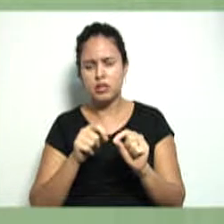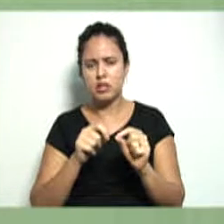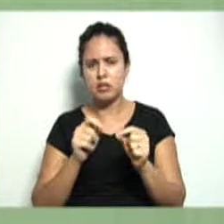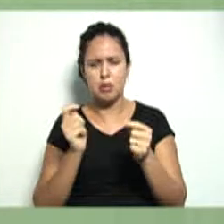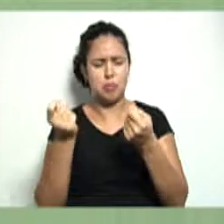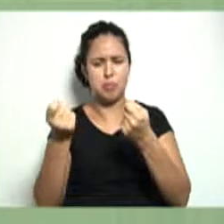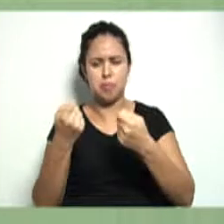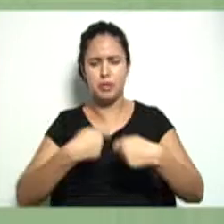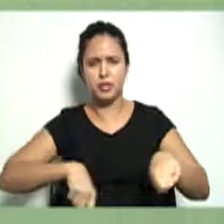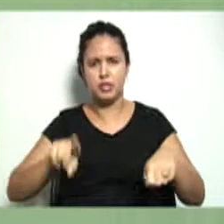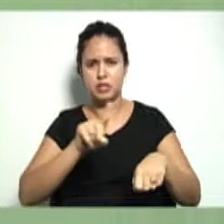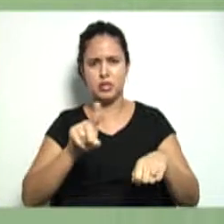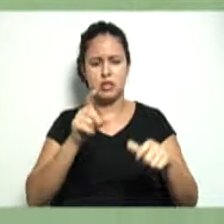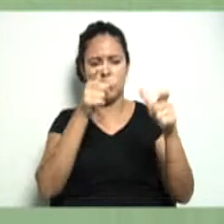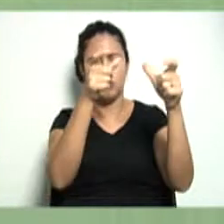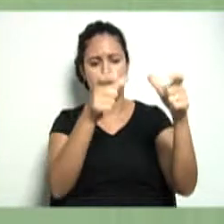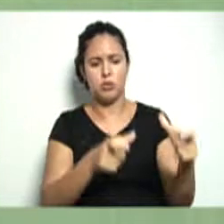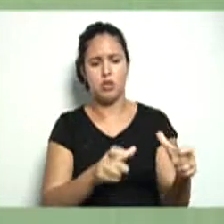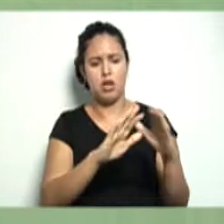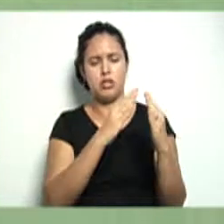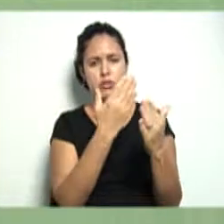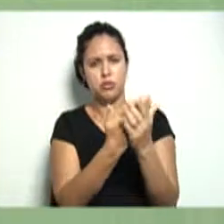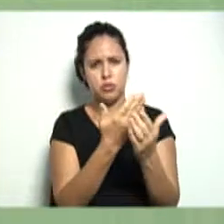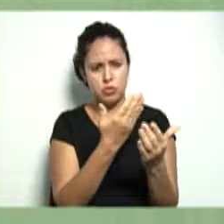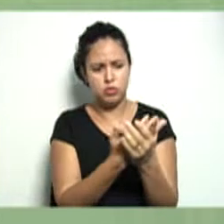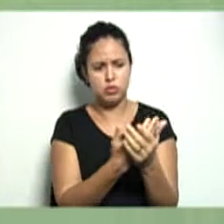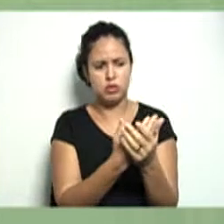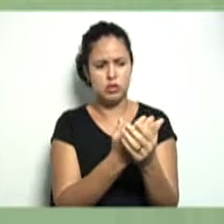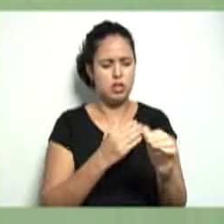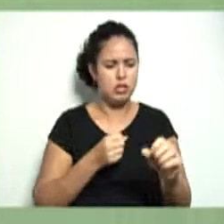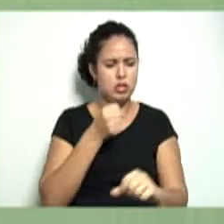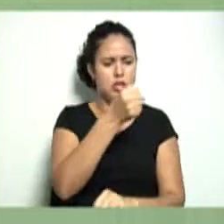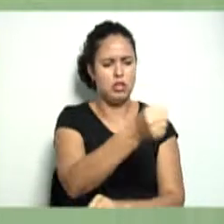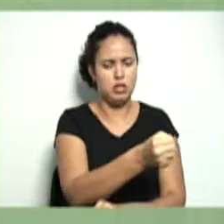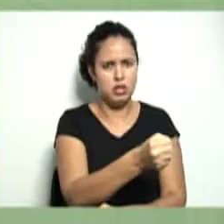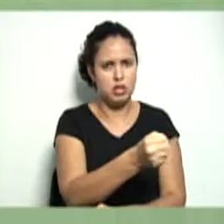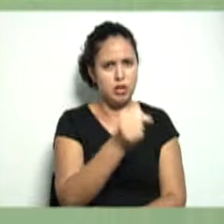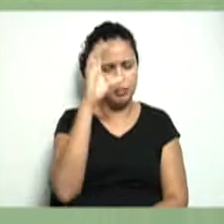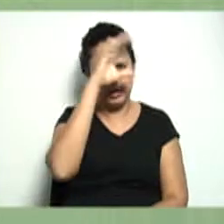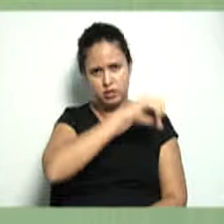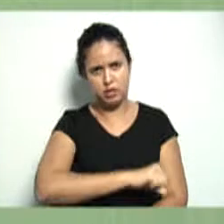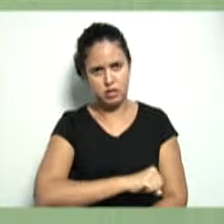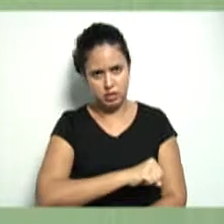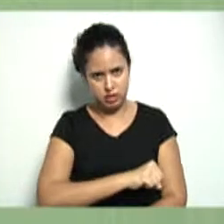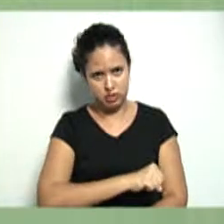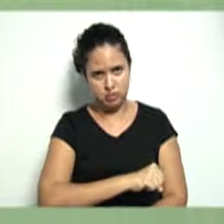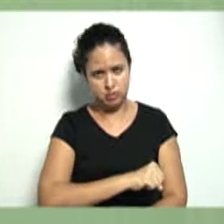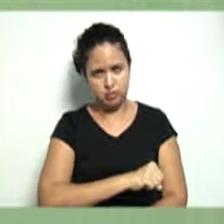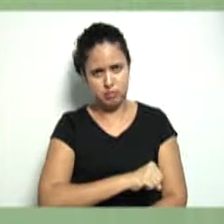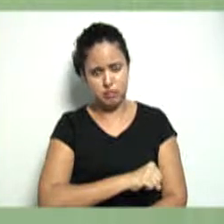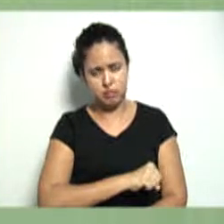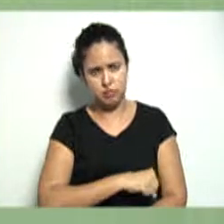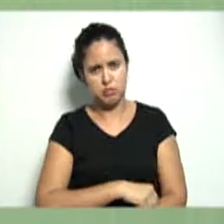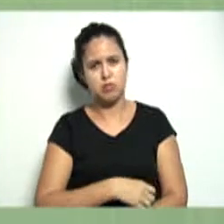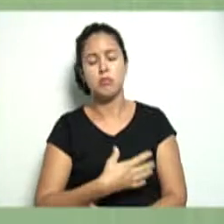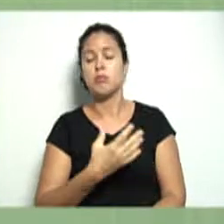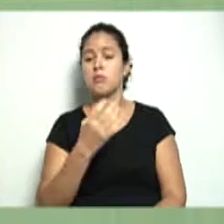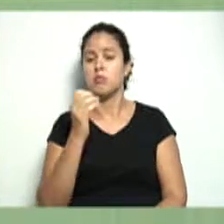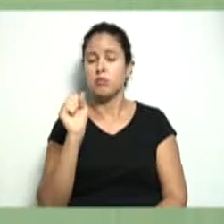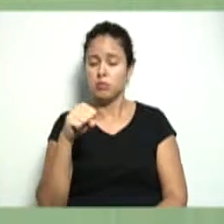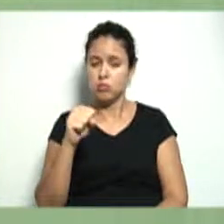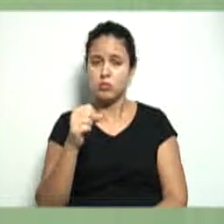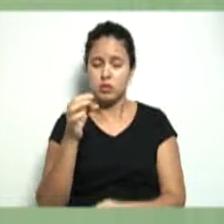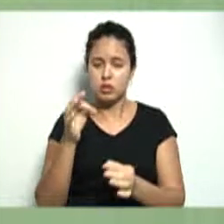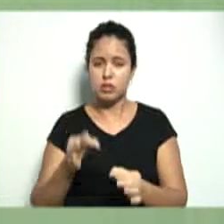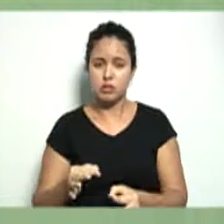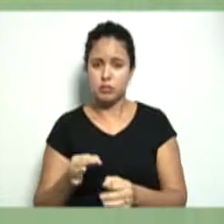que estejamos no ambiente escolar para aprendermos? Essa aqui é correta. Correta? Professor,